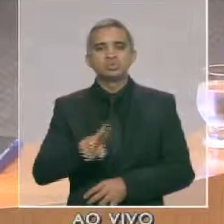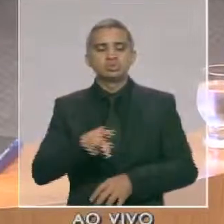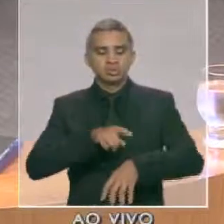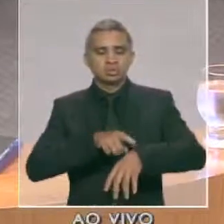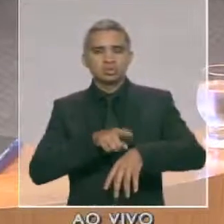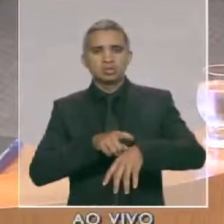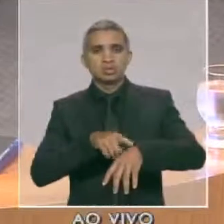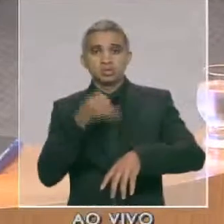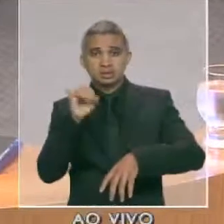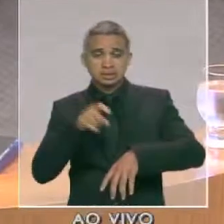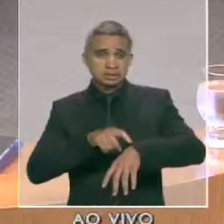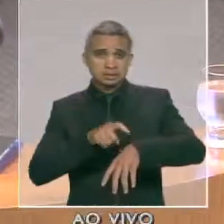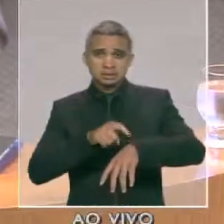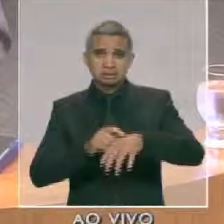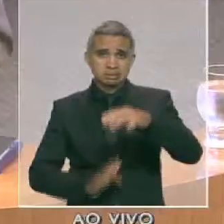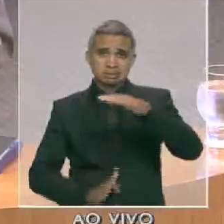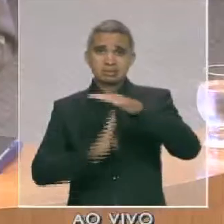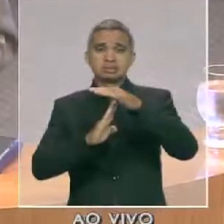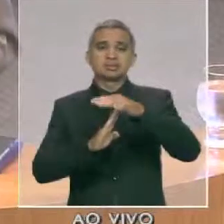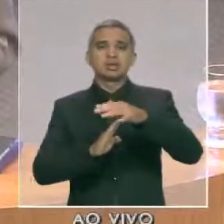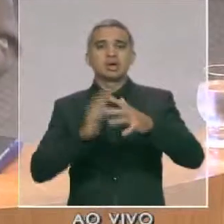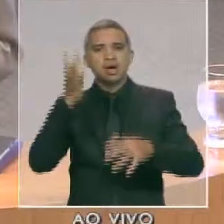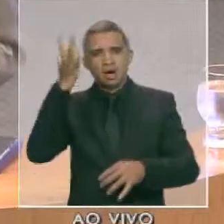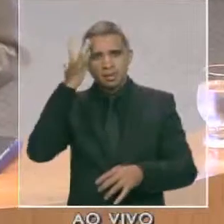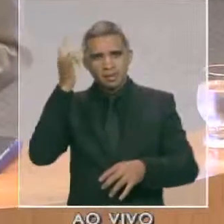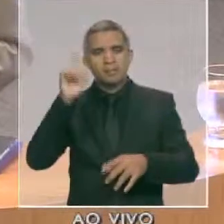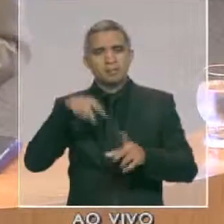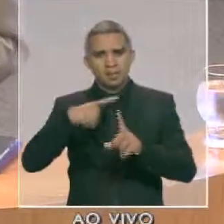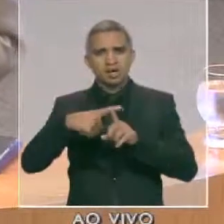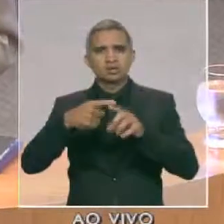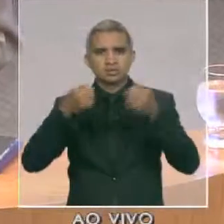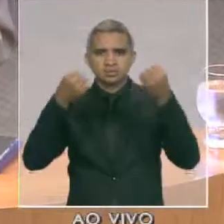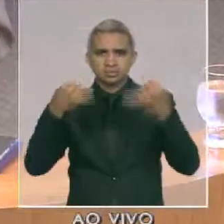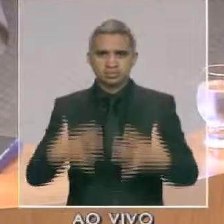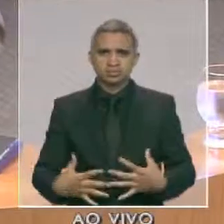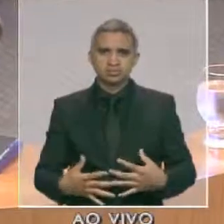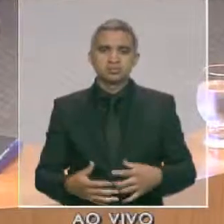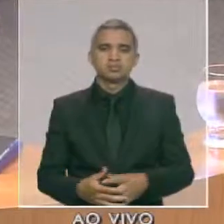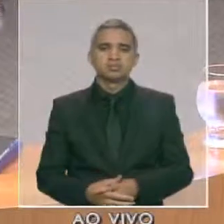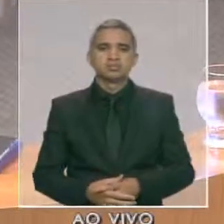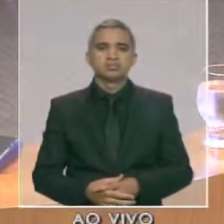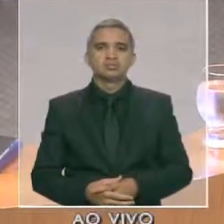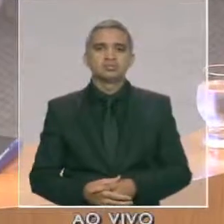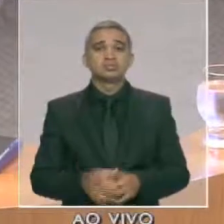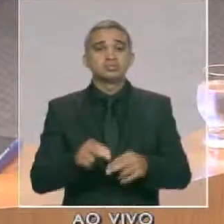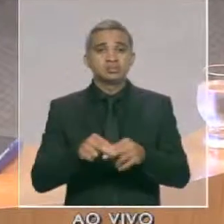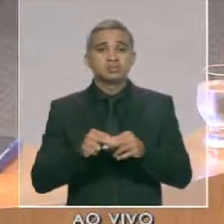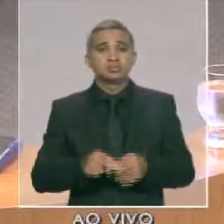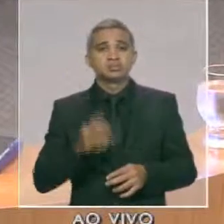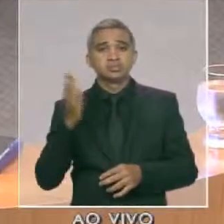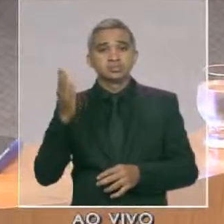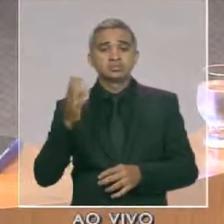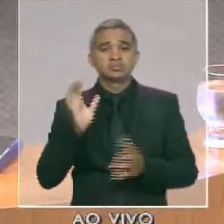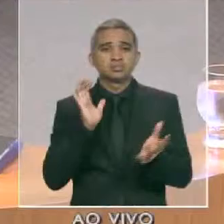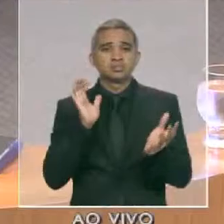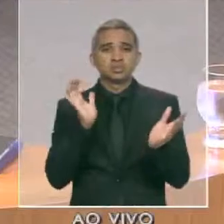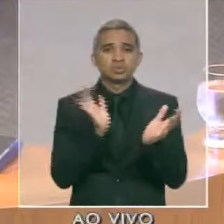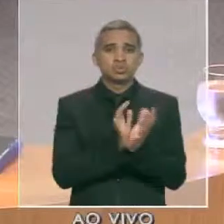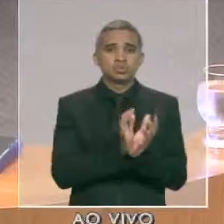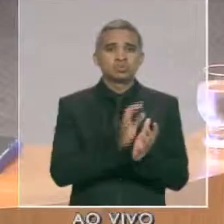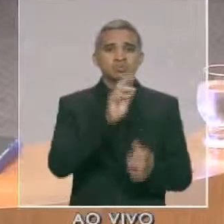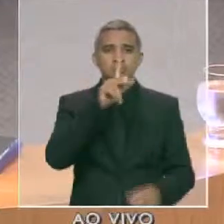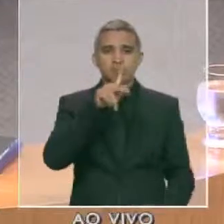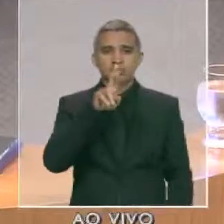o faremos também no expediente de amanhã. Mas outro grande evento, que foi realmente um encontro do PRB, nós tivemos